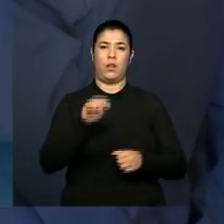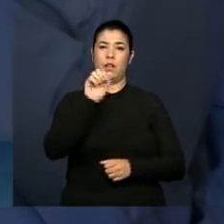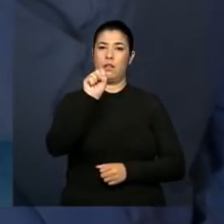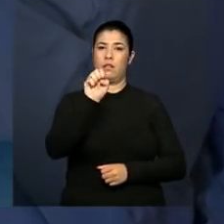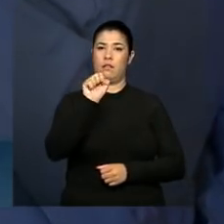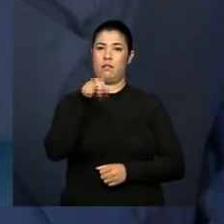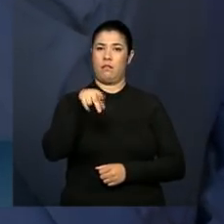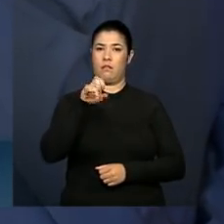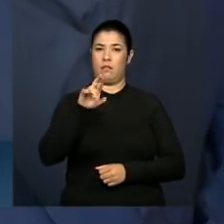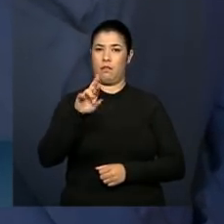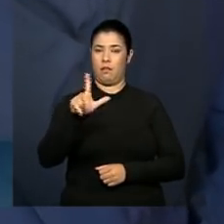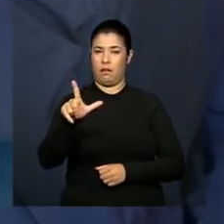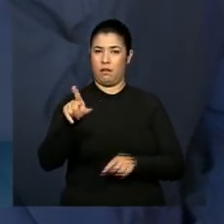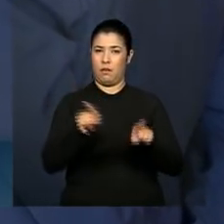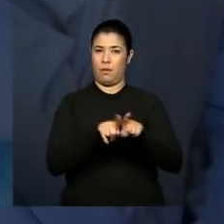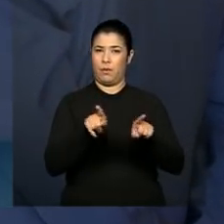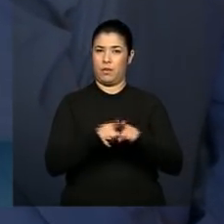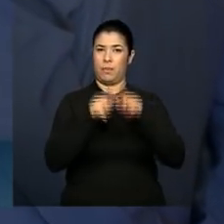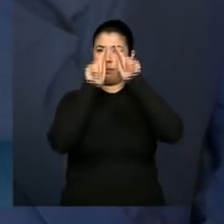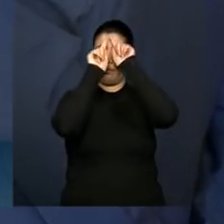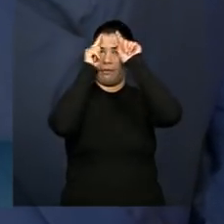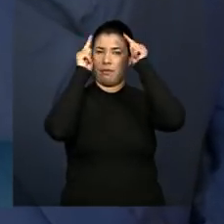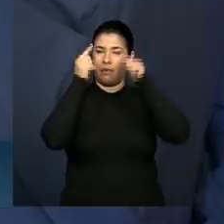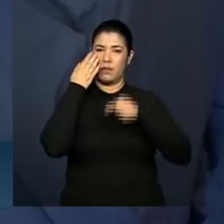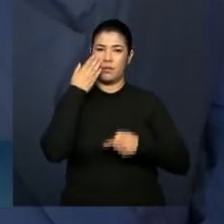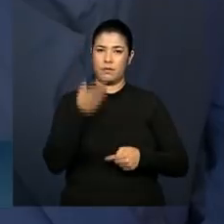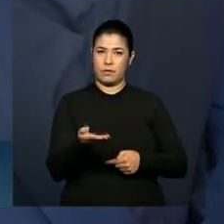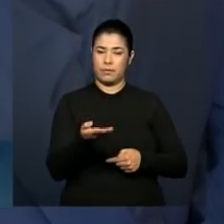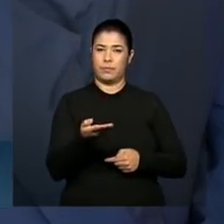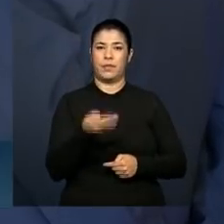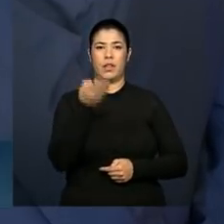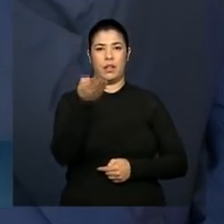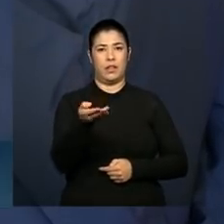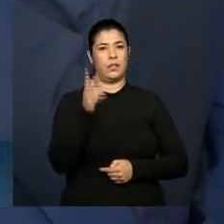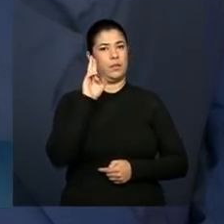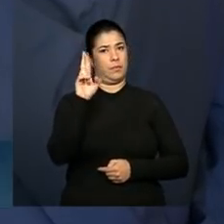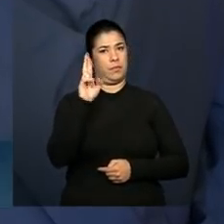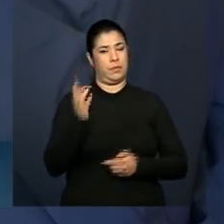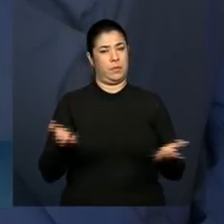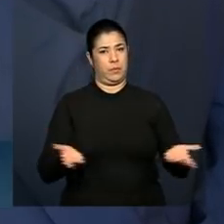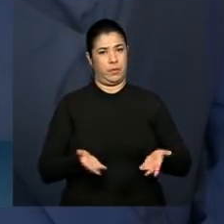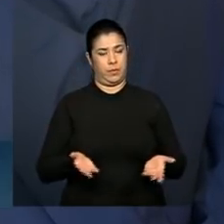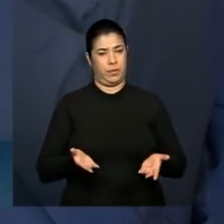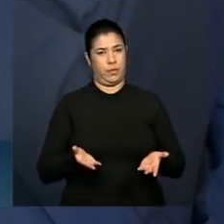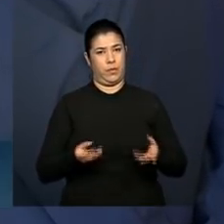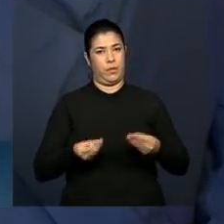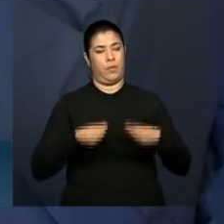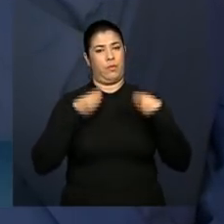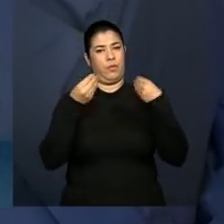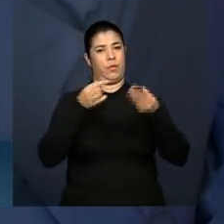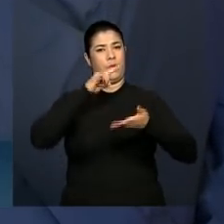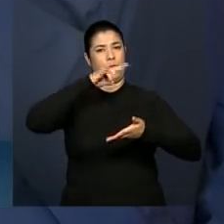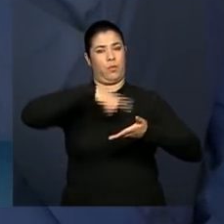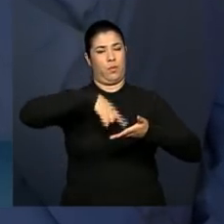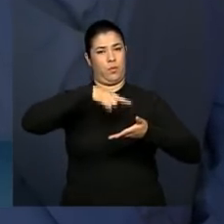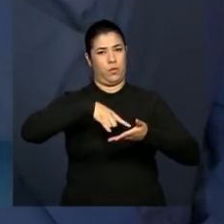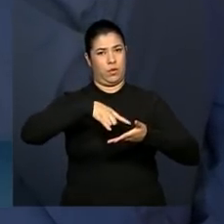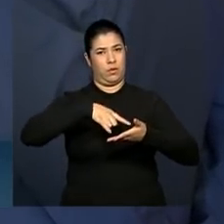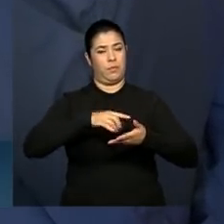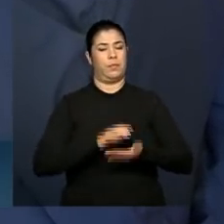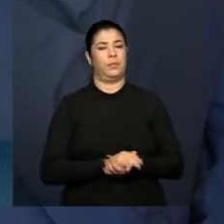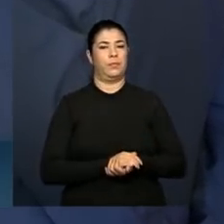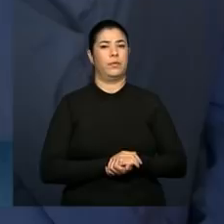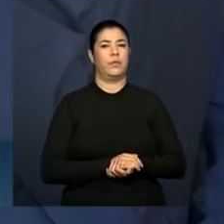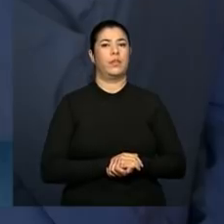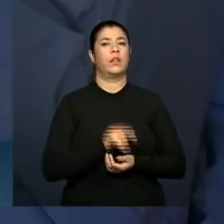O embaixador, este que está aí entregando suas credenciais. A